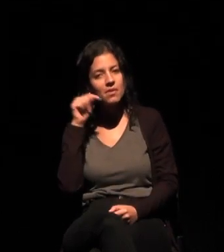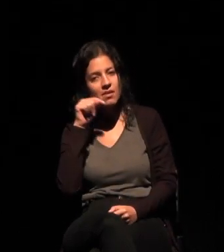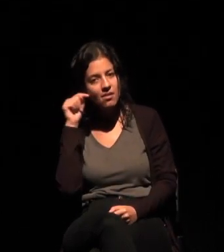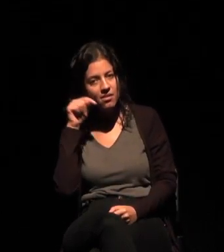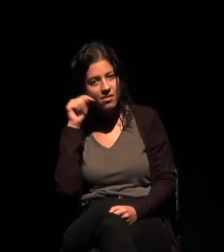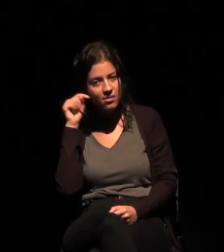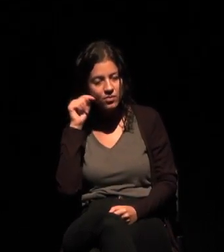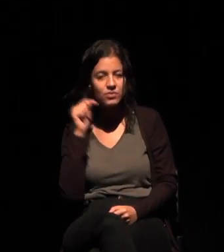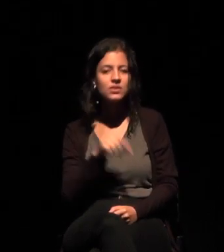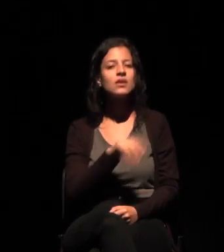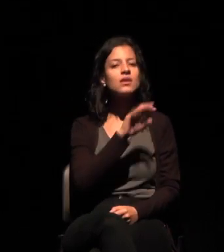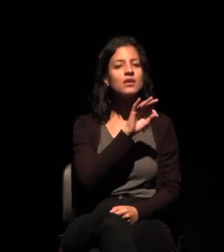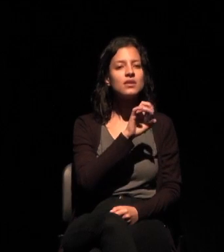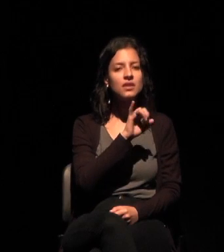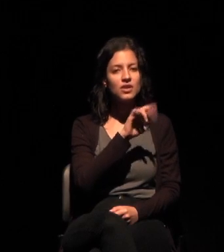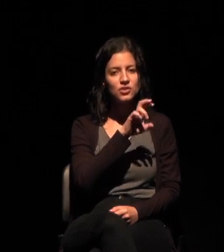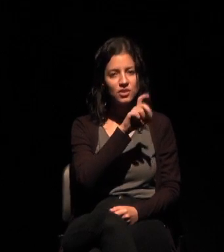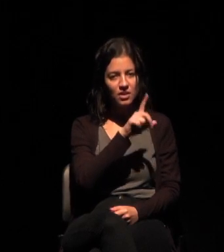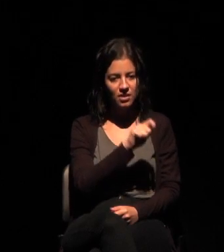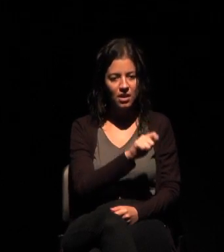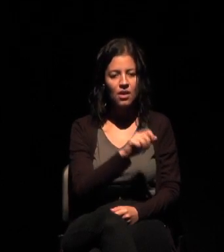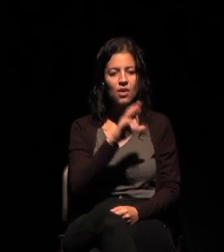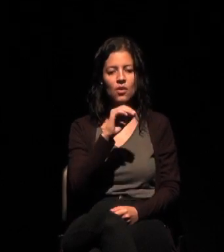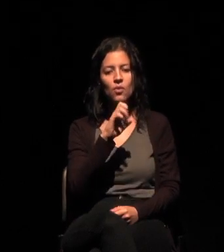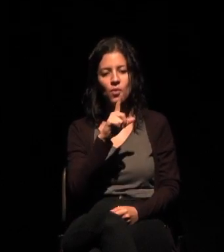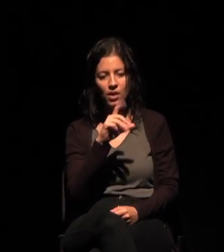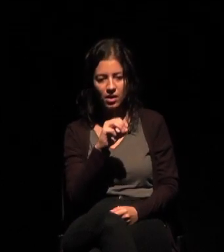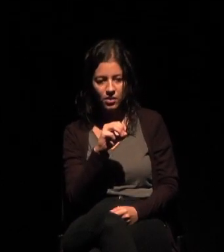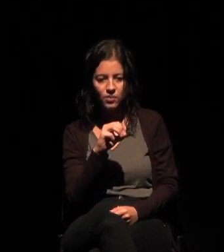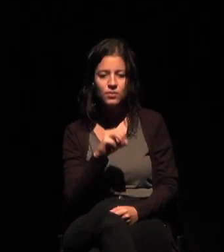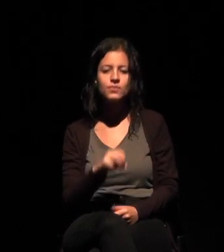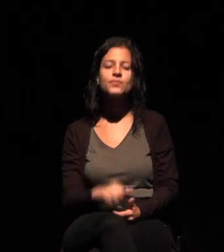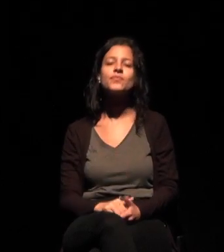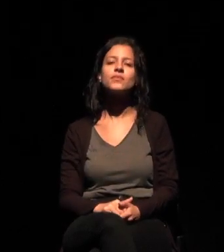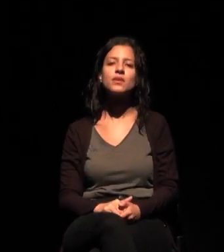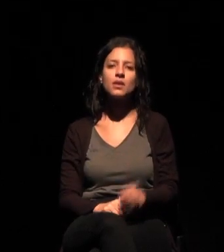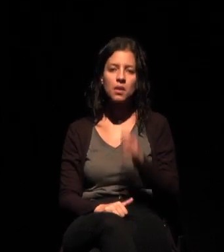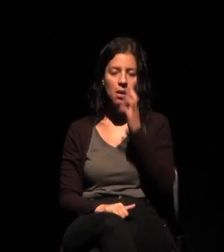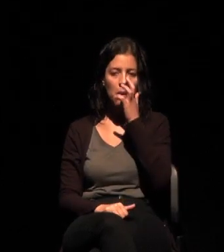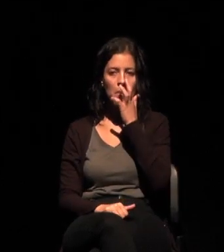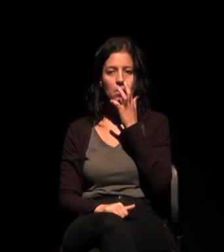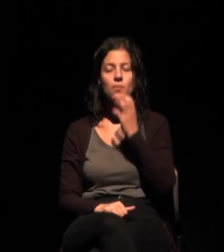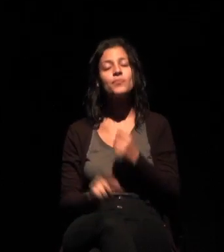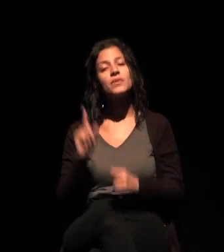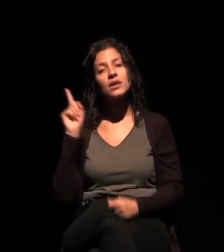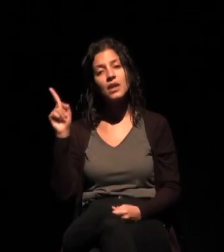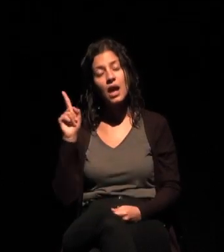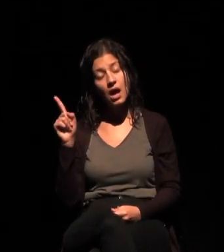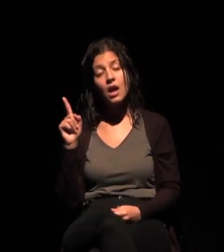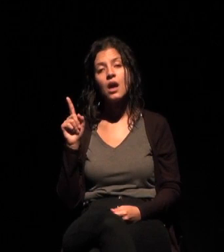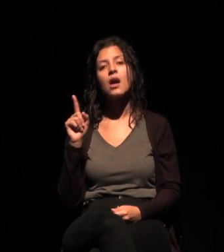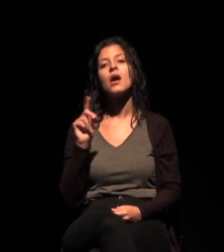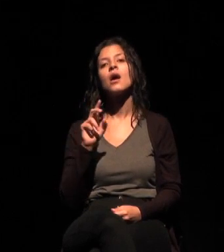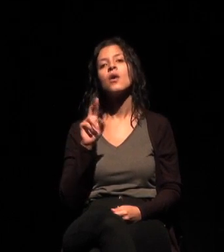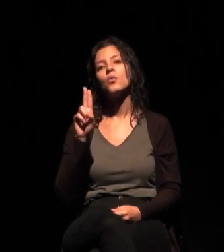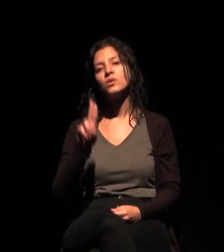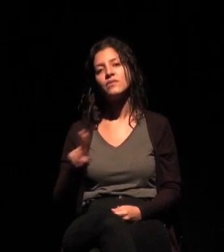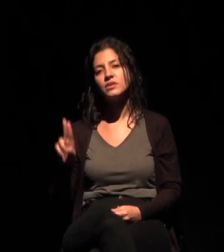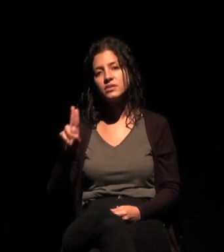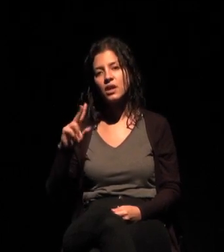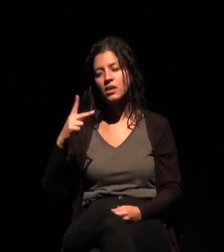obrigava nós vimos da universidade do porto no norte de portugal